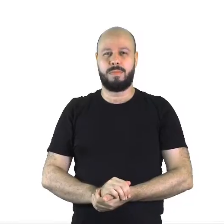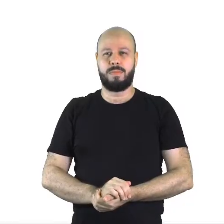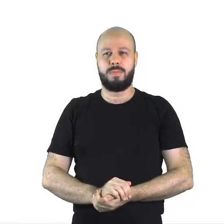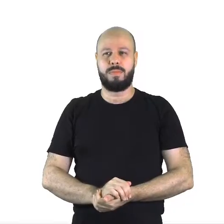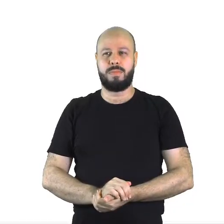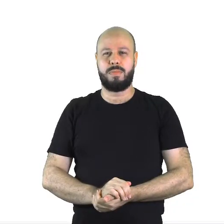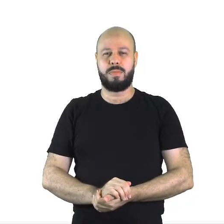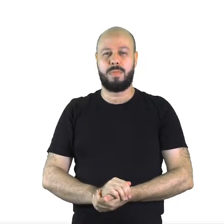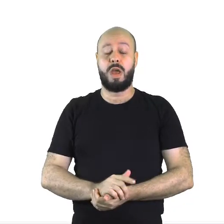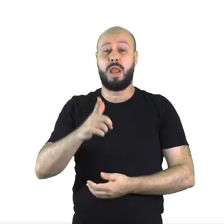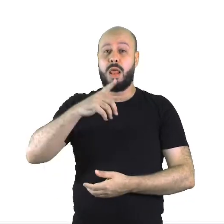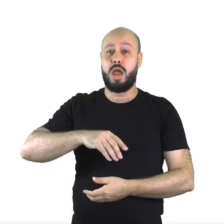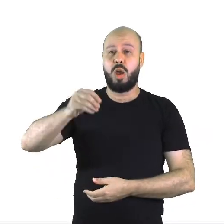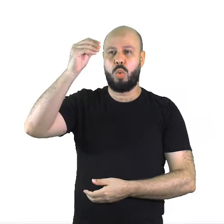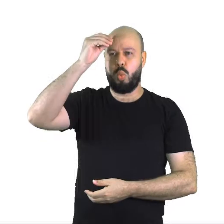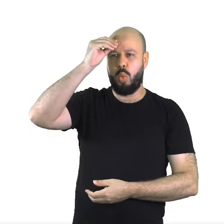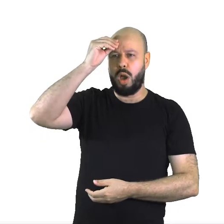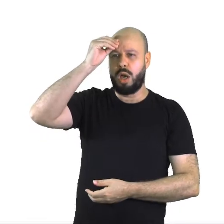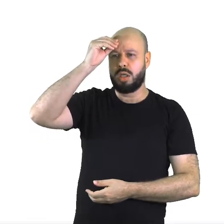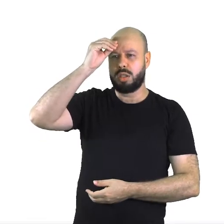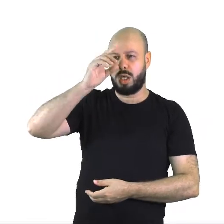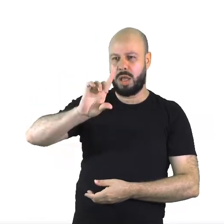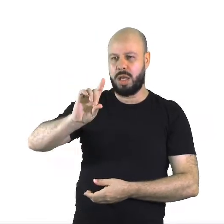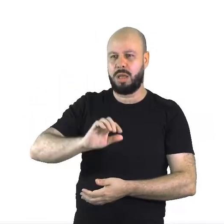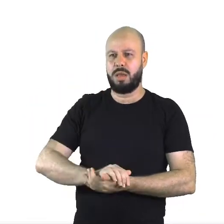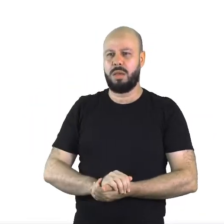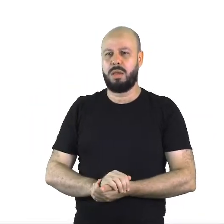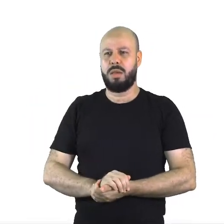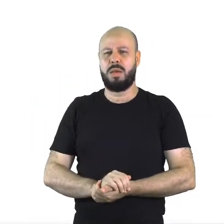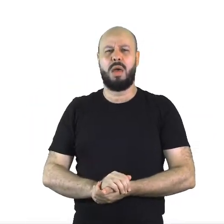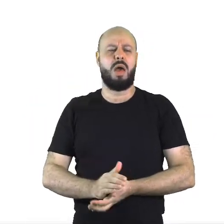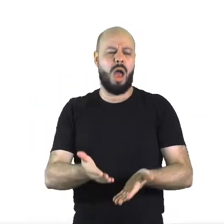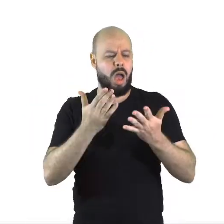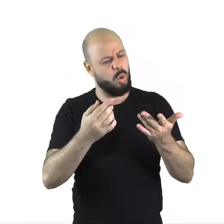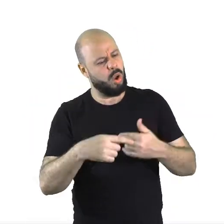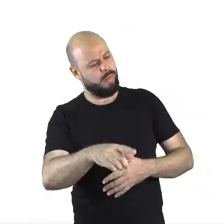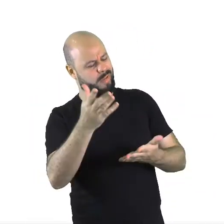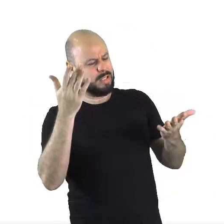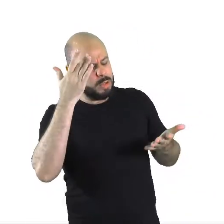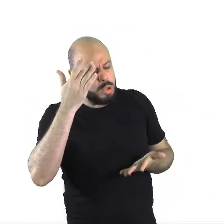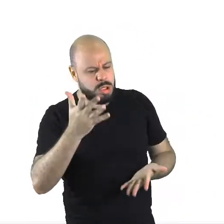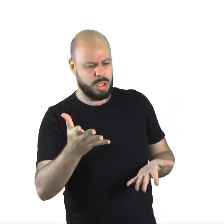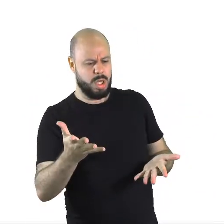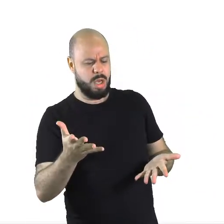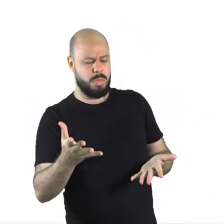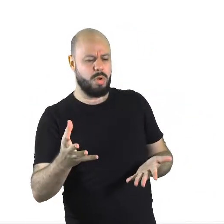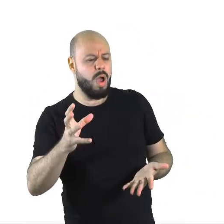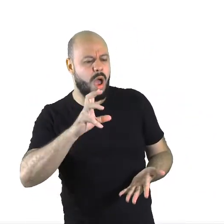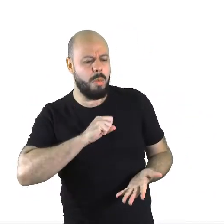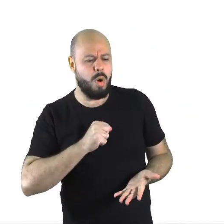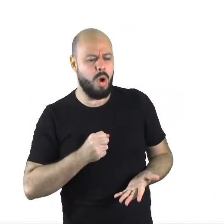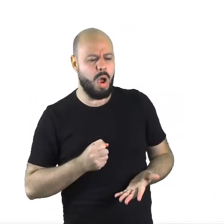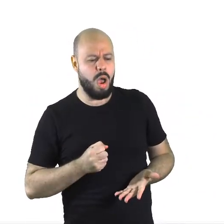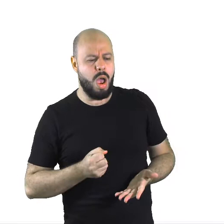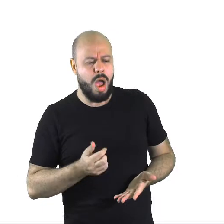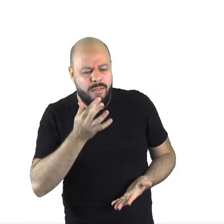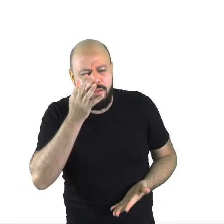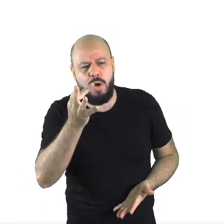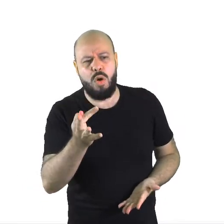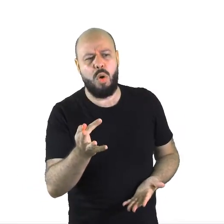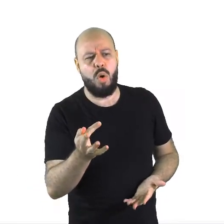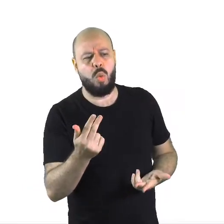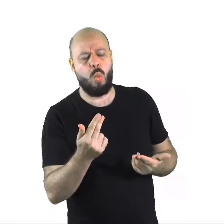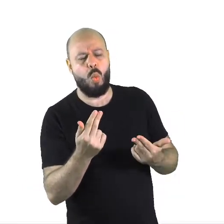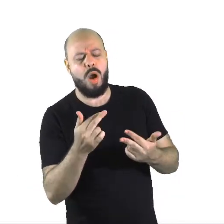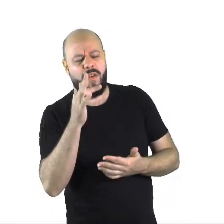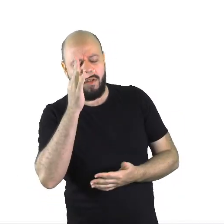Usando a linguagem dele. Acorda, Armando, você não sabe que o amor é como uma flor? Se